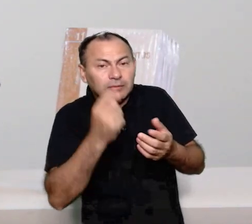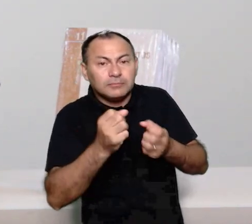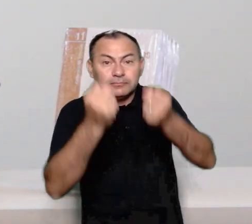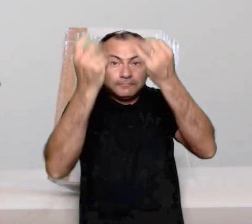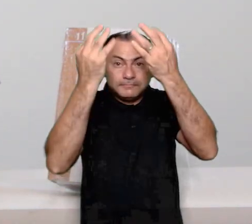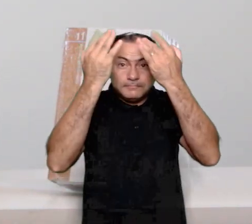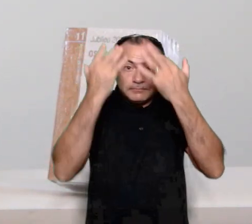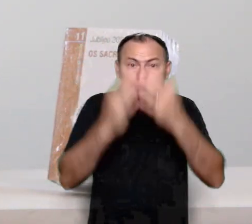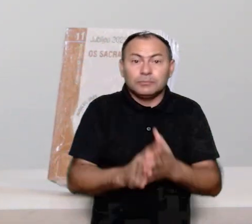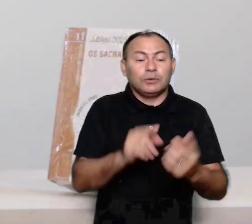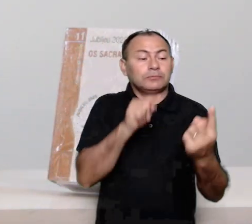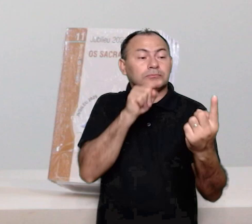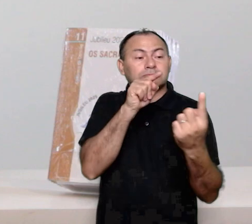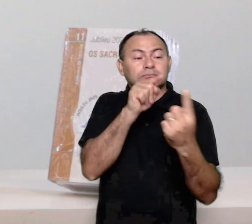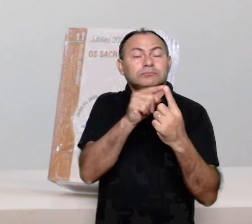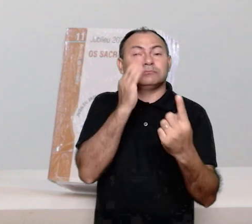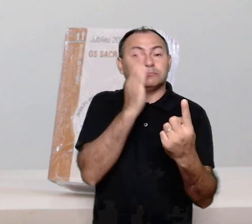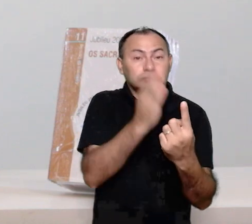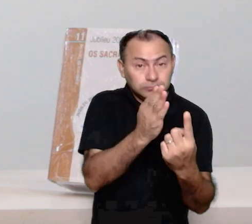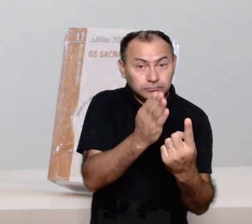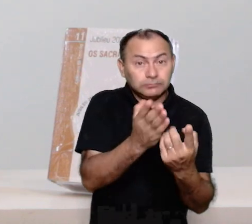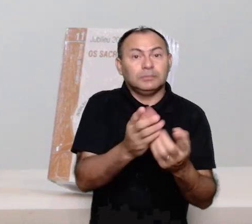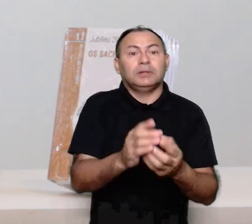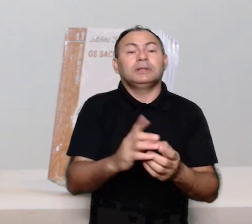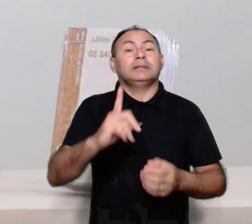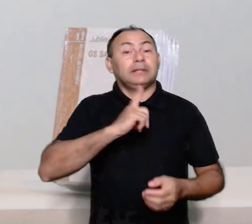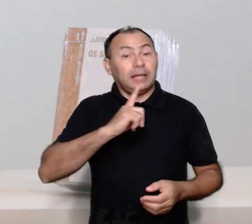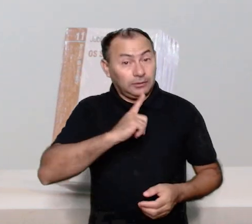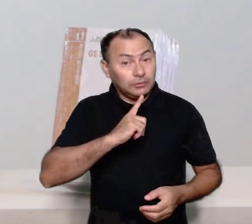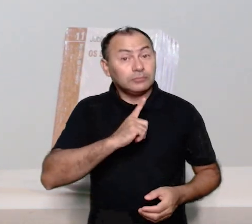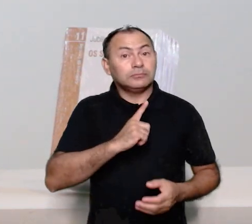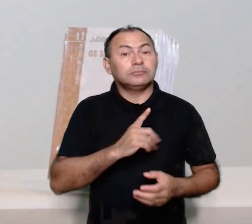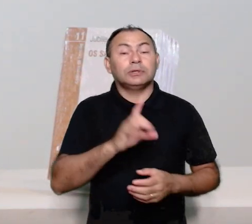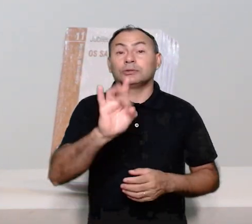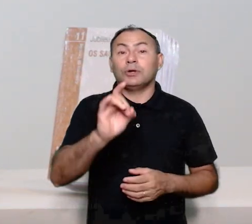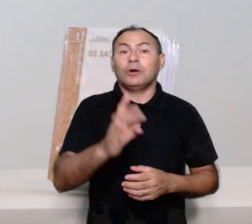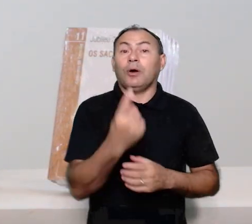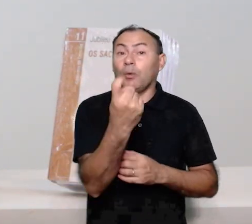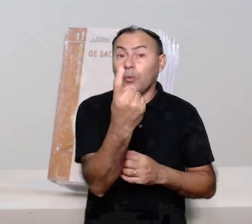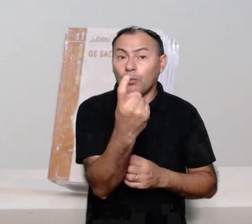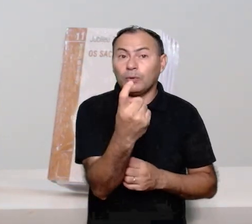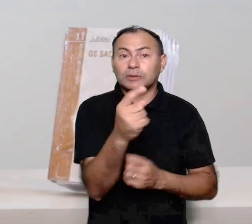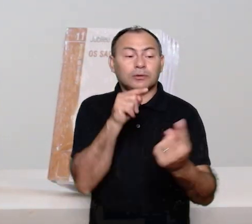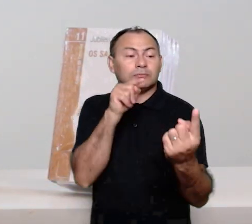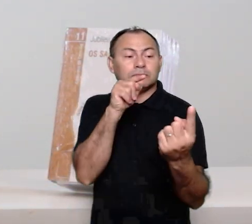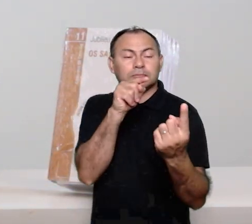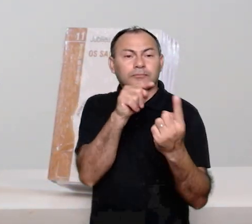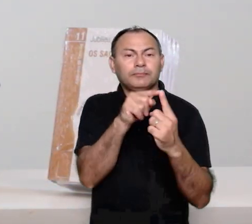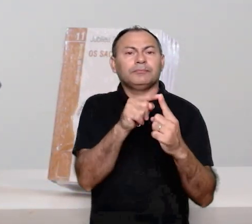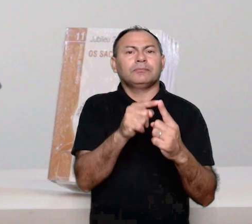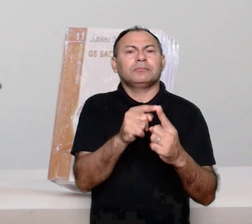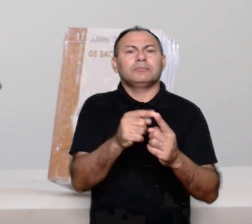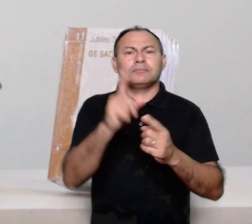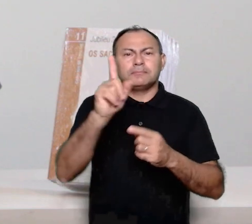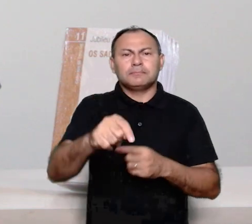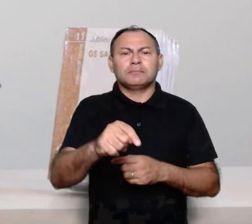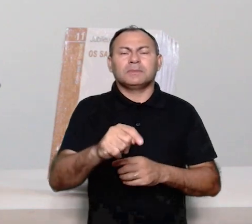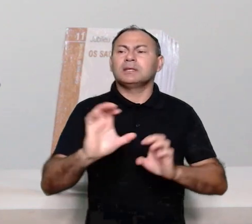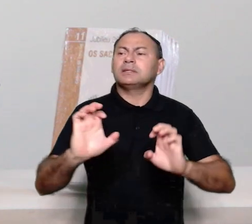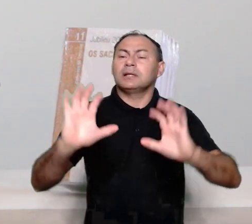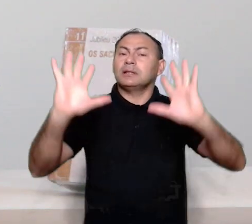uma graça apenas objetivamente, possuindo apenas uma única finalidade. E aí a